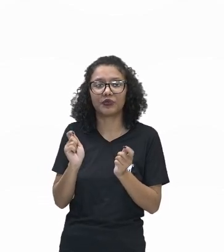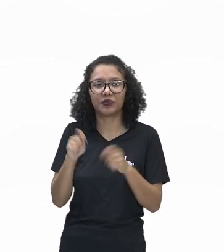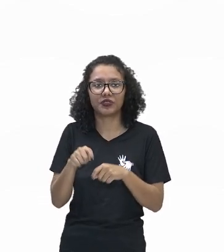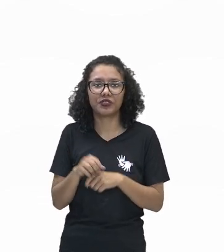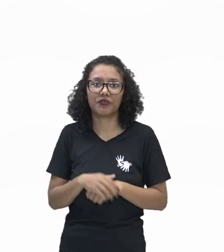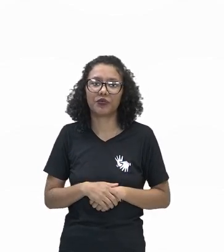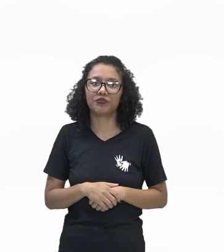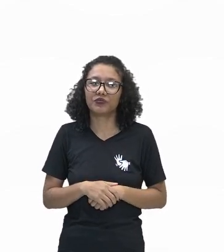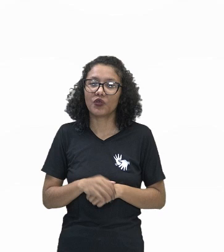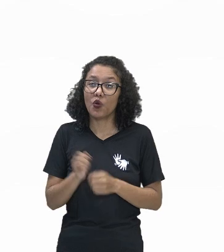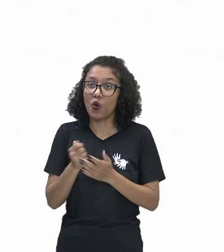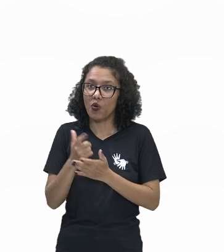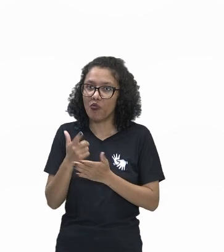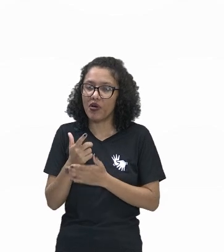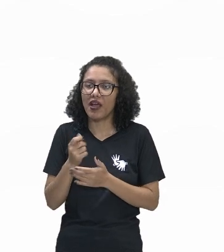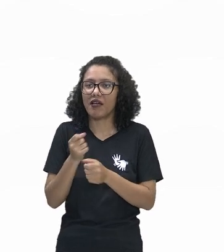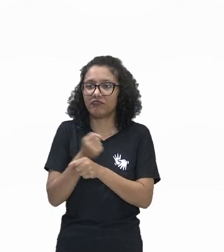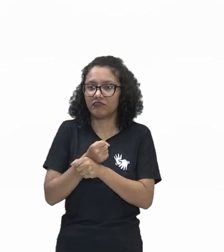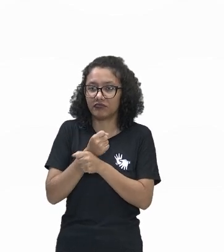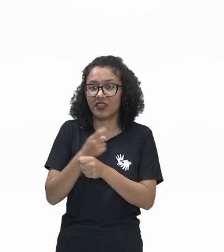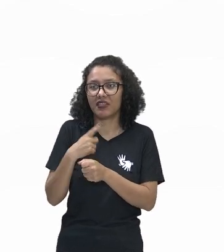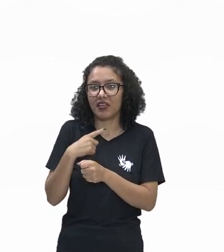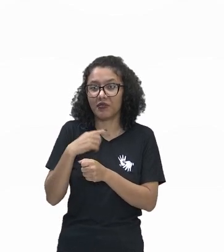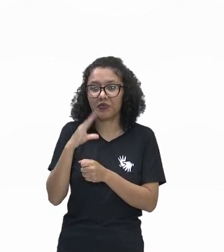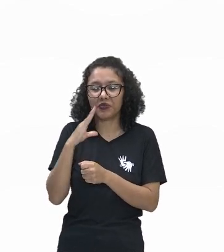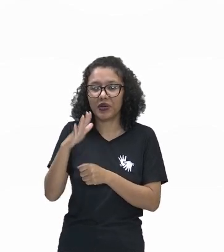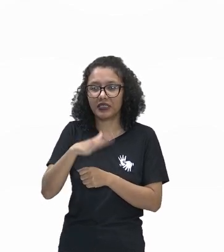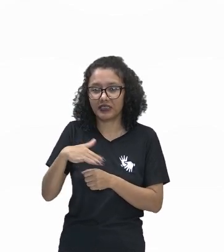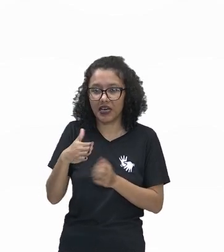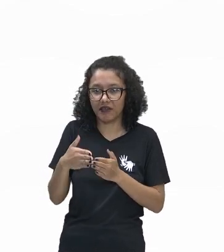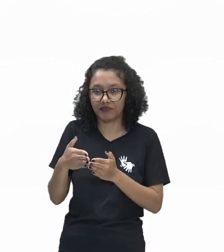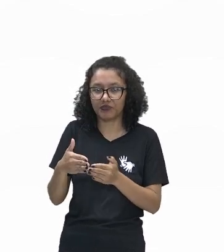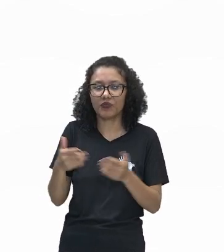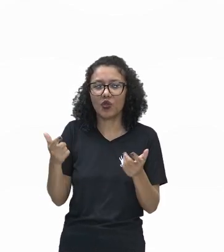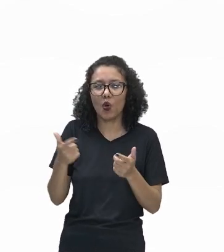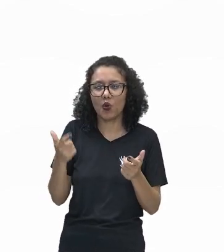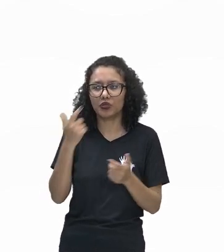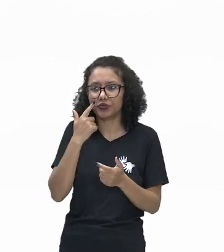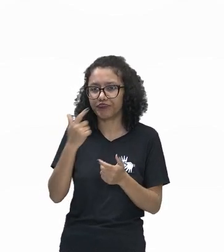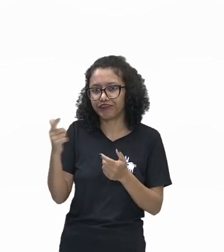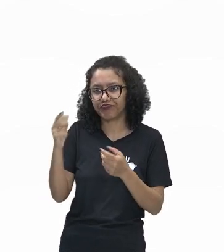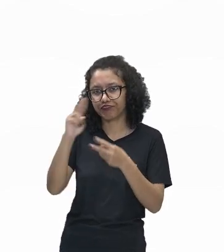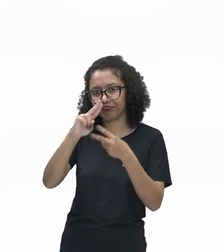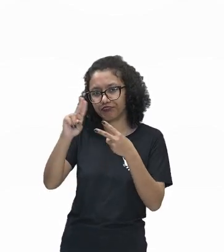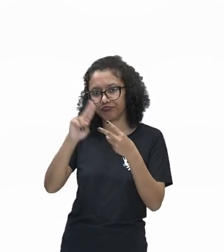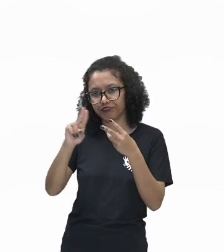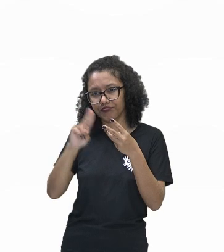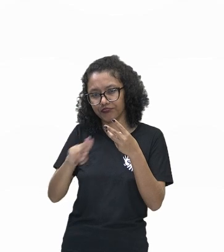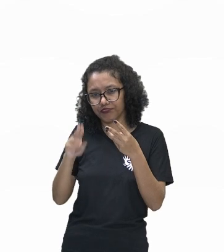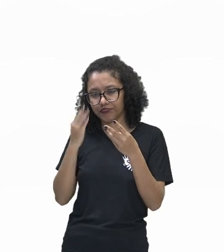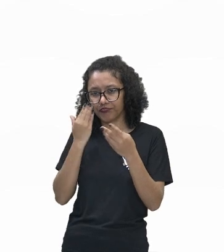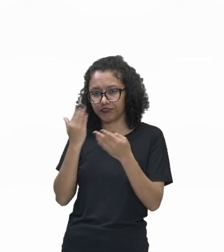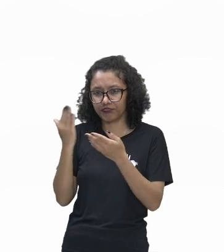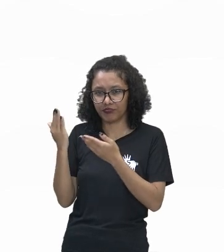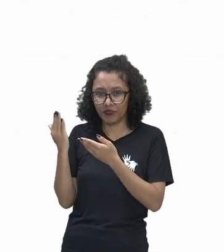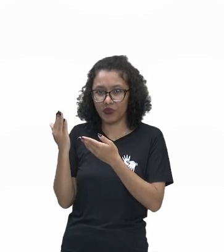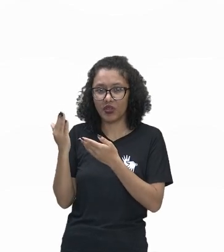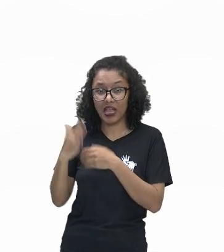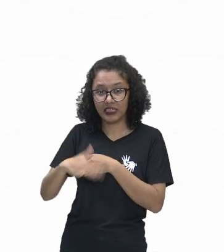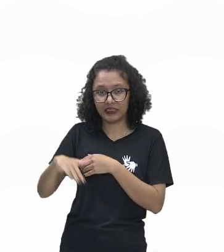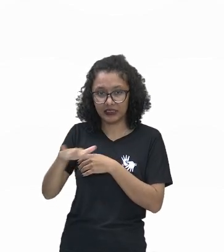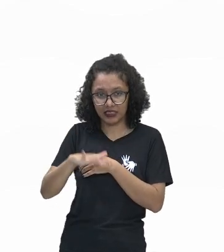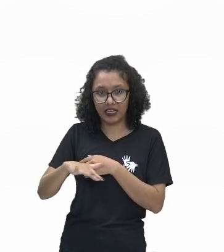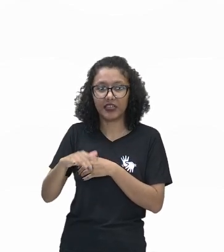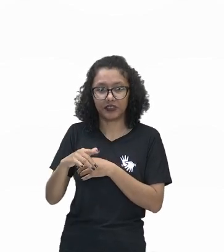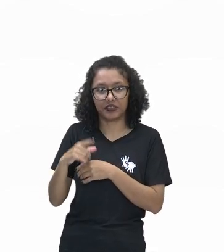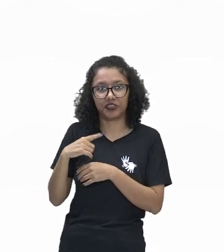gente vai ter os principais portos ali, a Costa da Mina, Angola e São Tomé e Príncipe. Então,